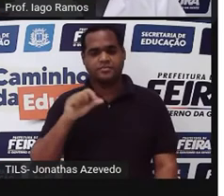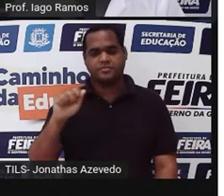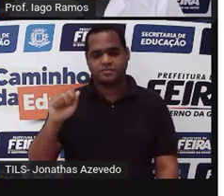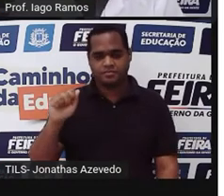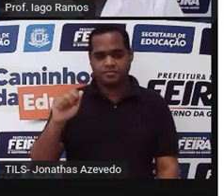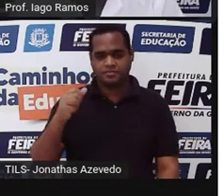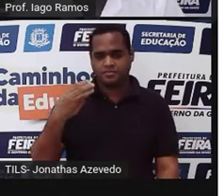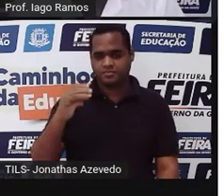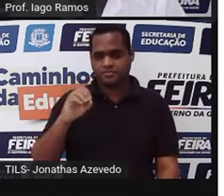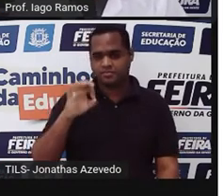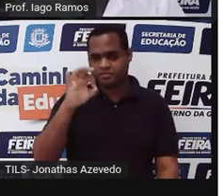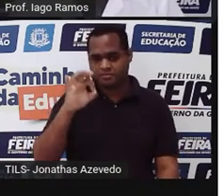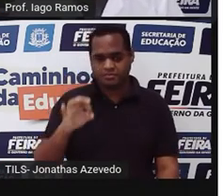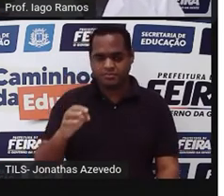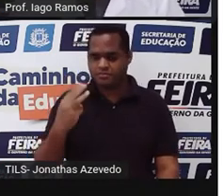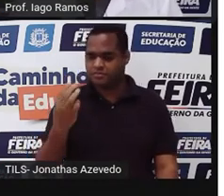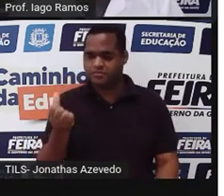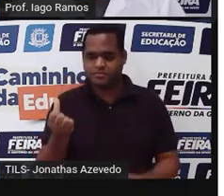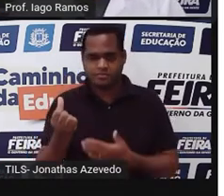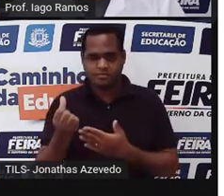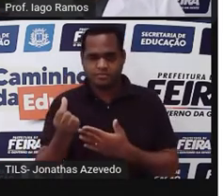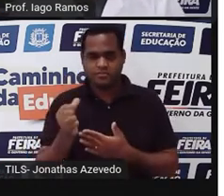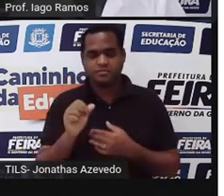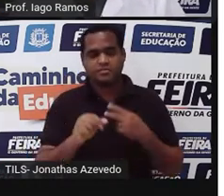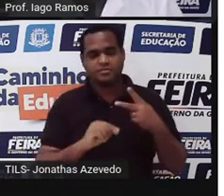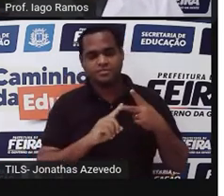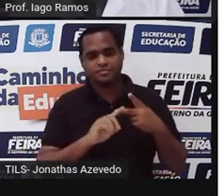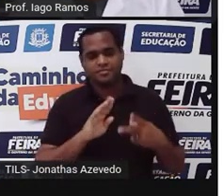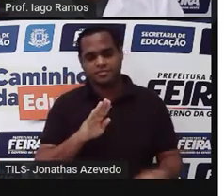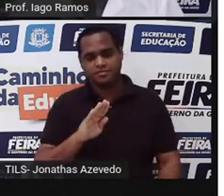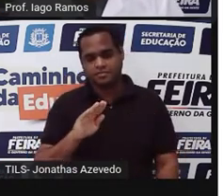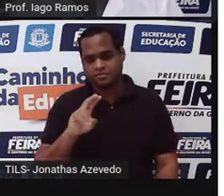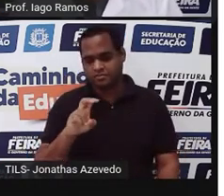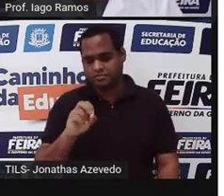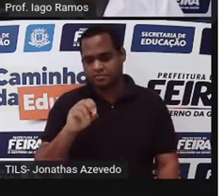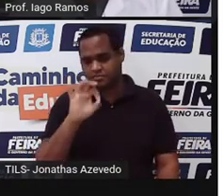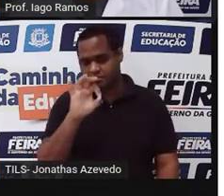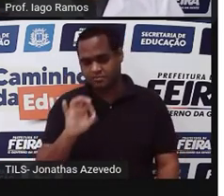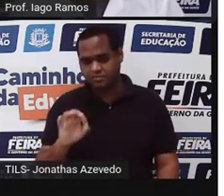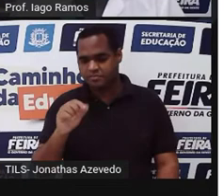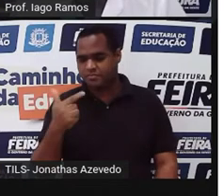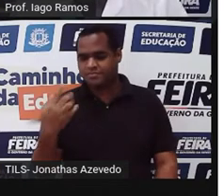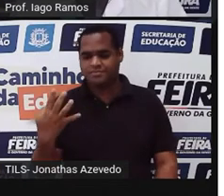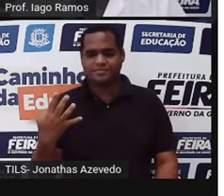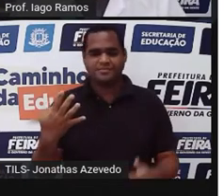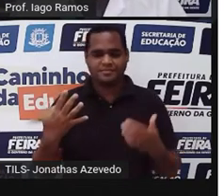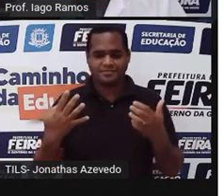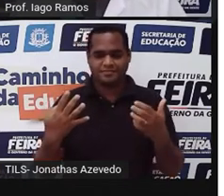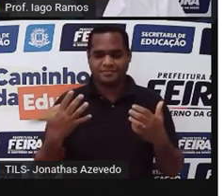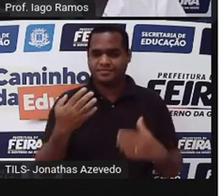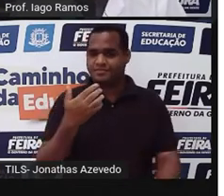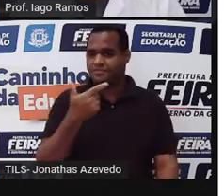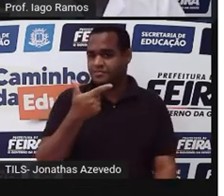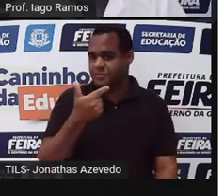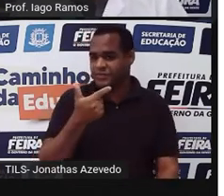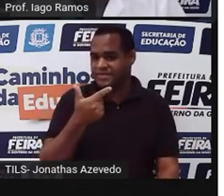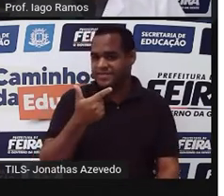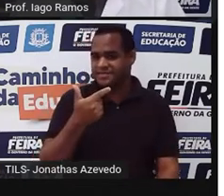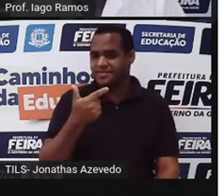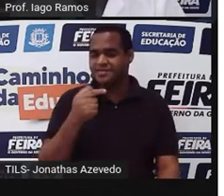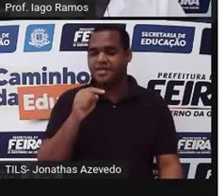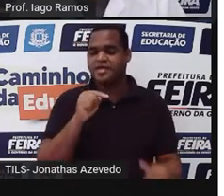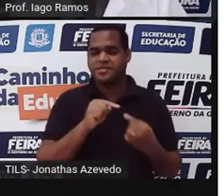trinta por cento de 36 item B cinquenta por cento de 24 12 é